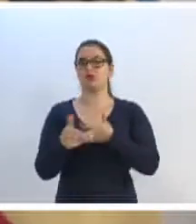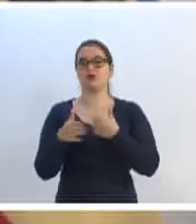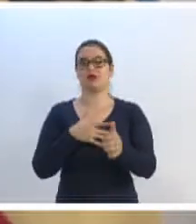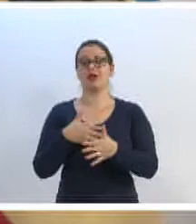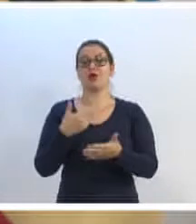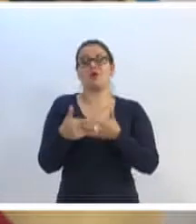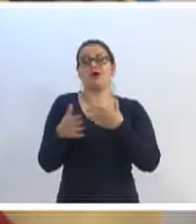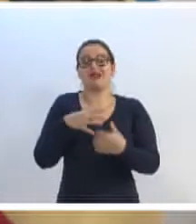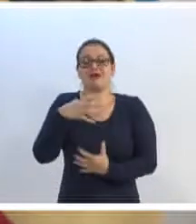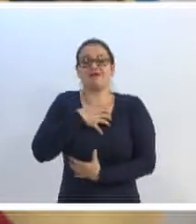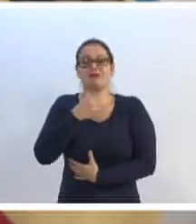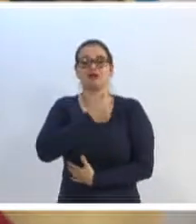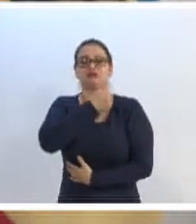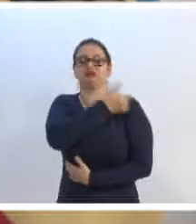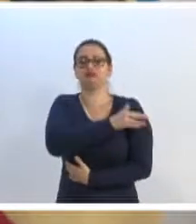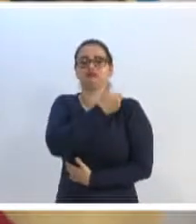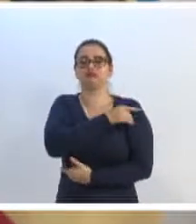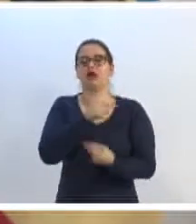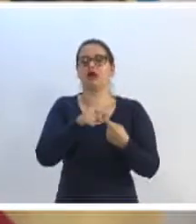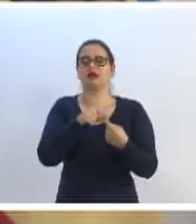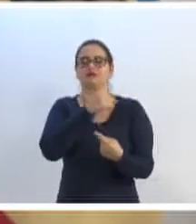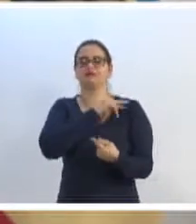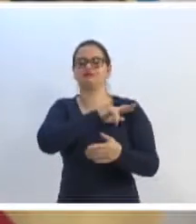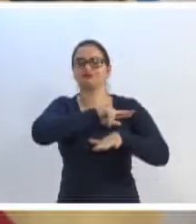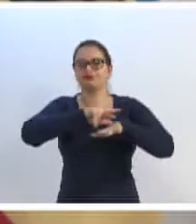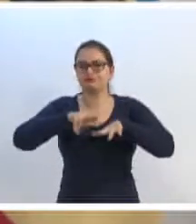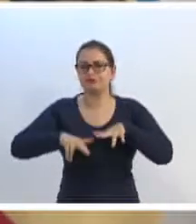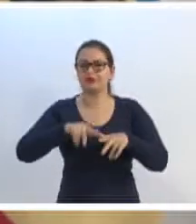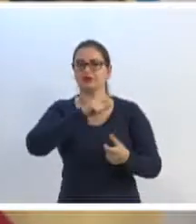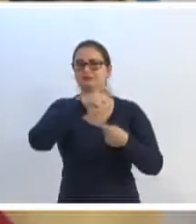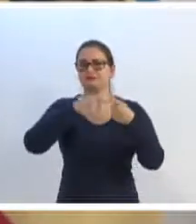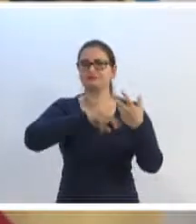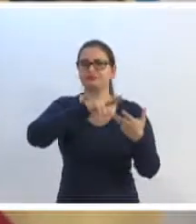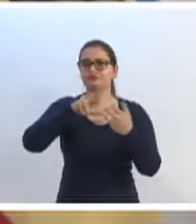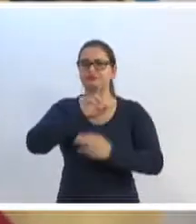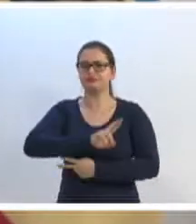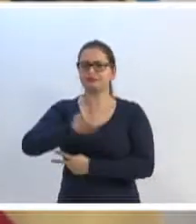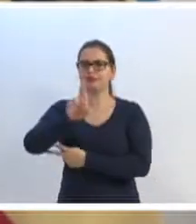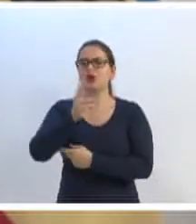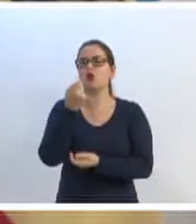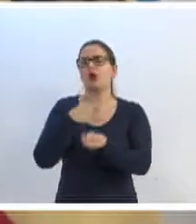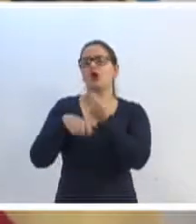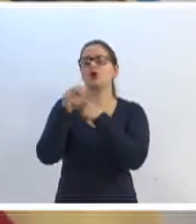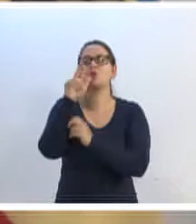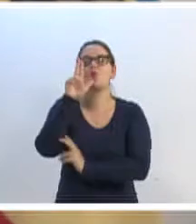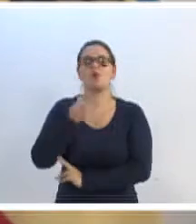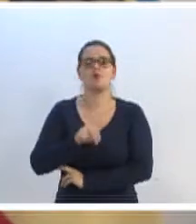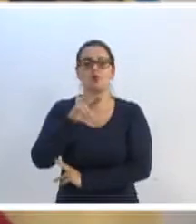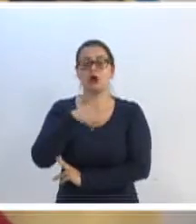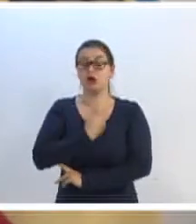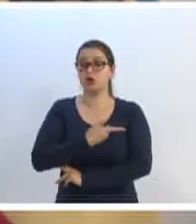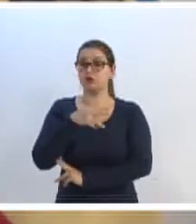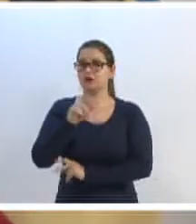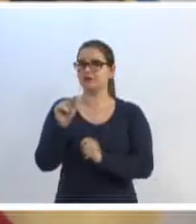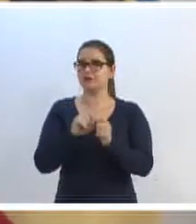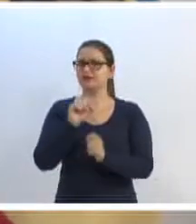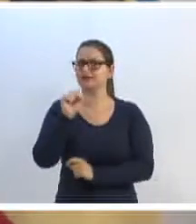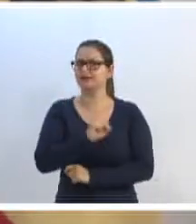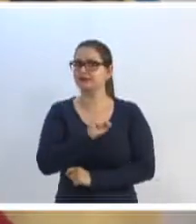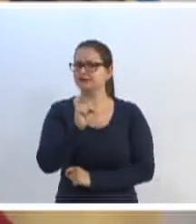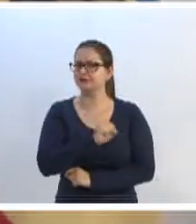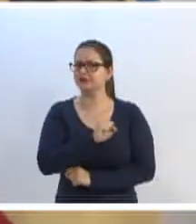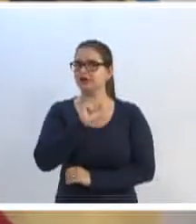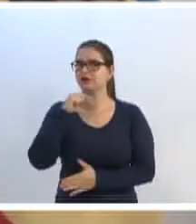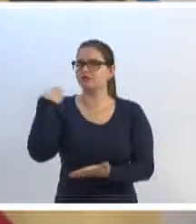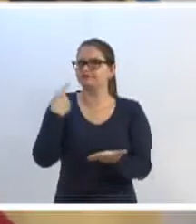forma de discriminação, seja ela racial, seja ela sexual, seja religiosa, seja econômica. Nós temos que fazer sim, e é uma